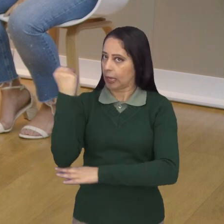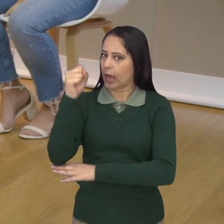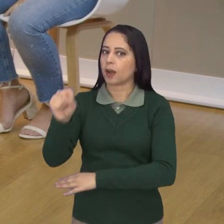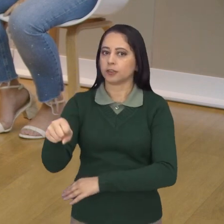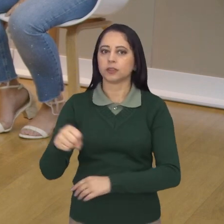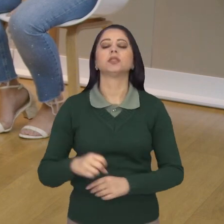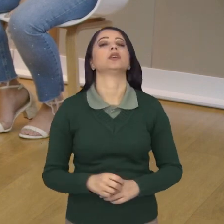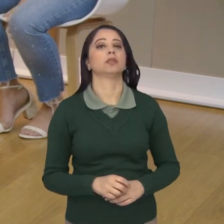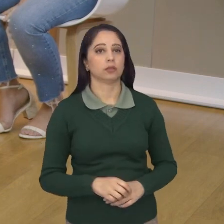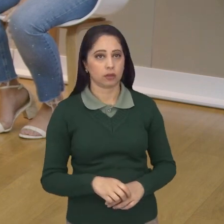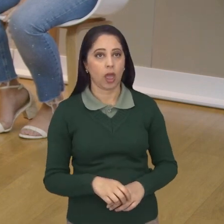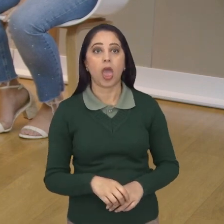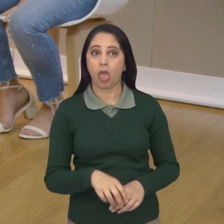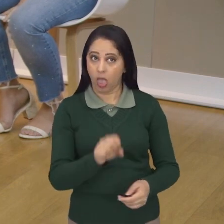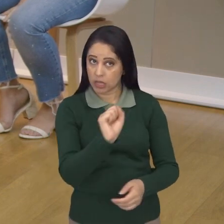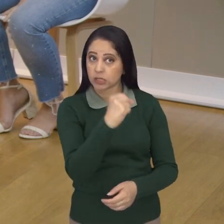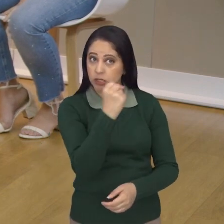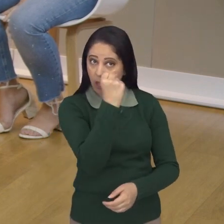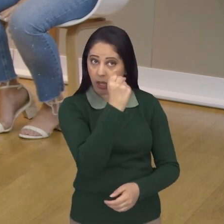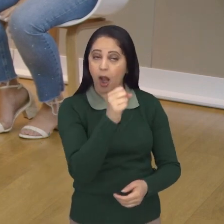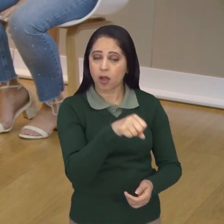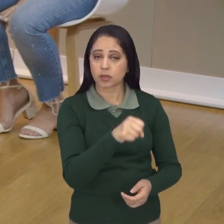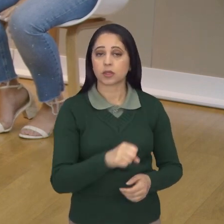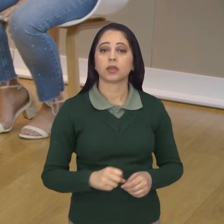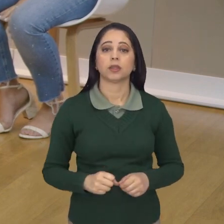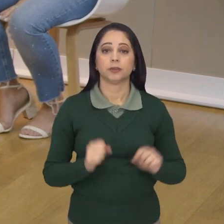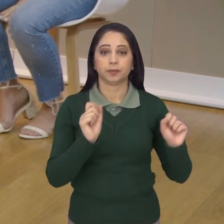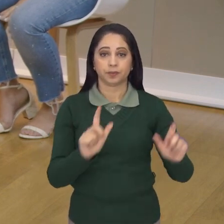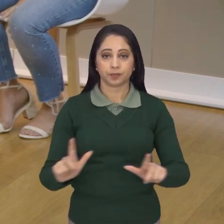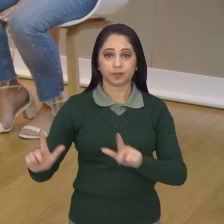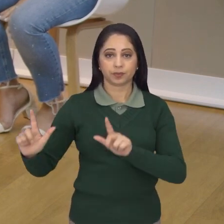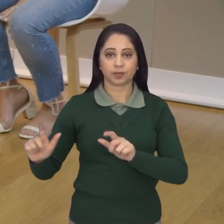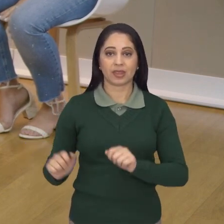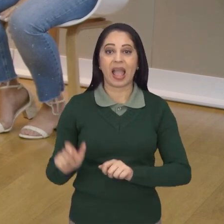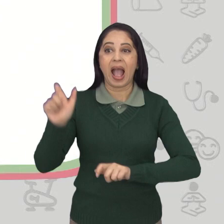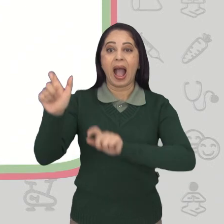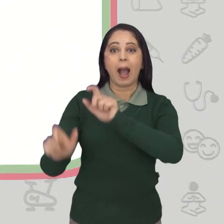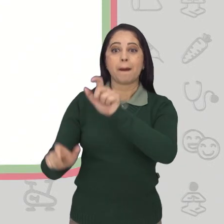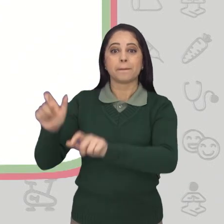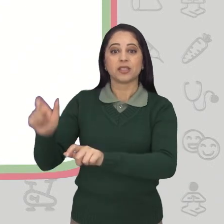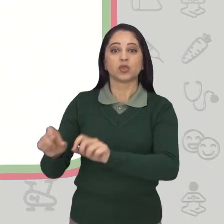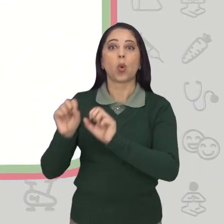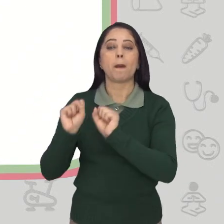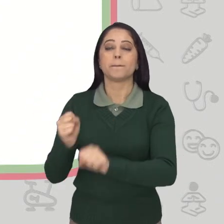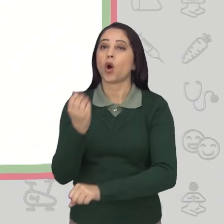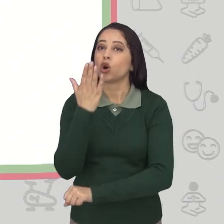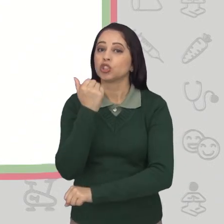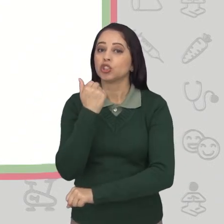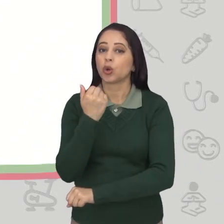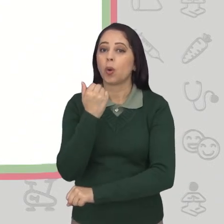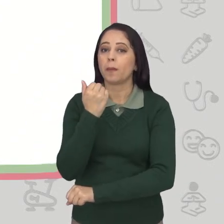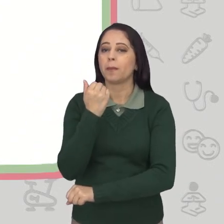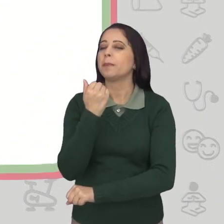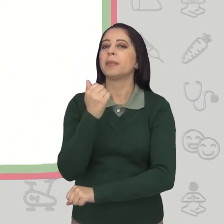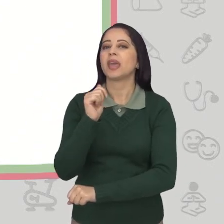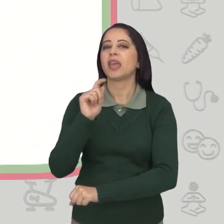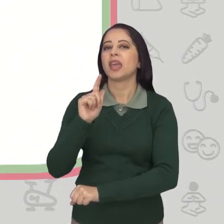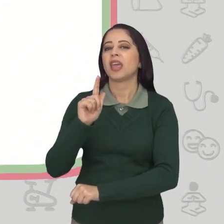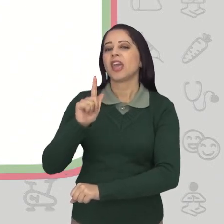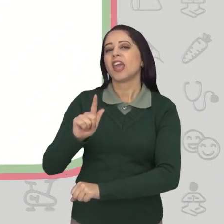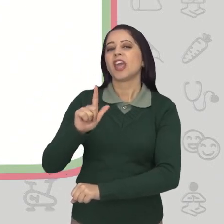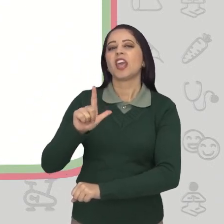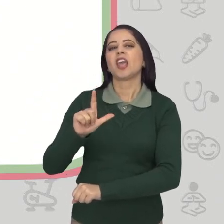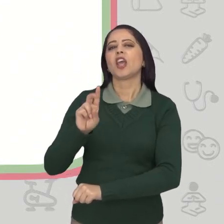grave. Falar que não é grave é um mito. Vamos para a próxima. Celíacos podem ingerir glúten em pequenas quantidades? De